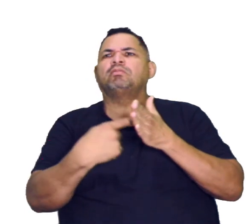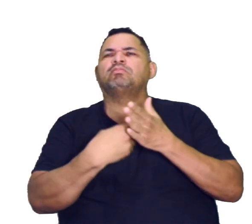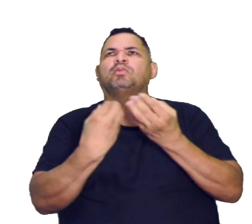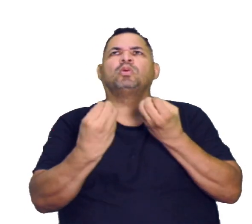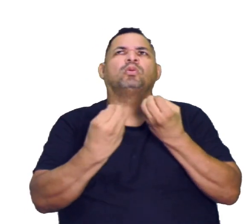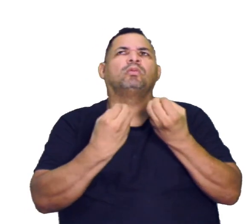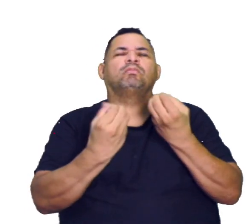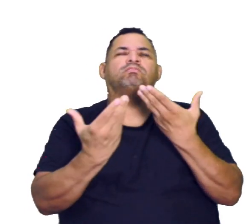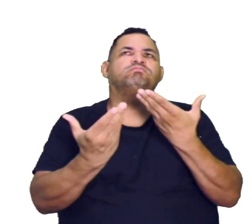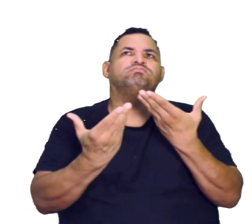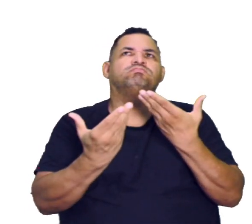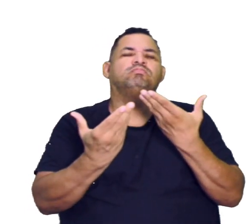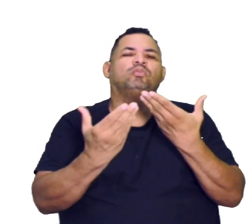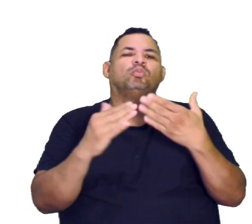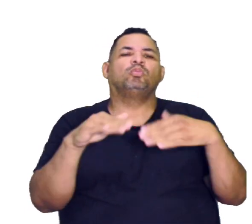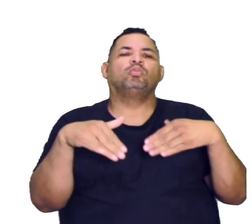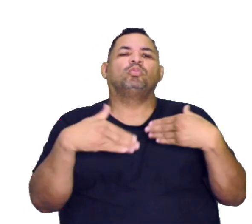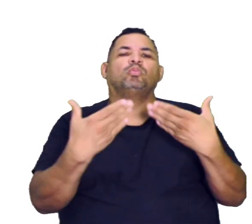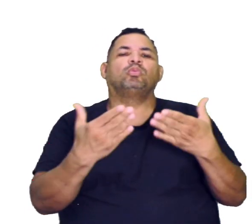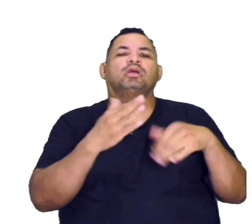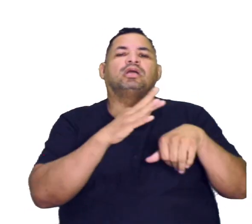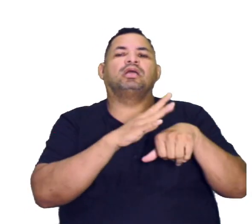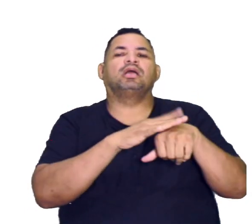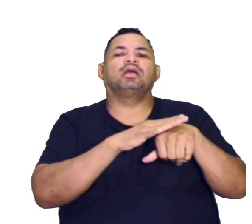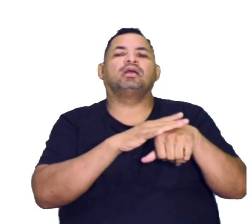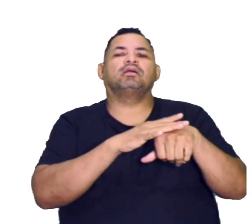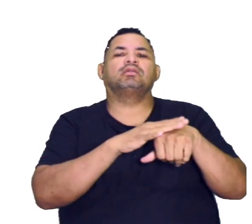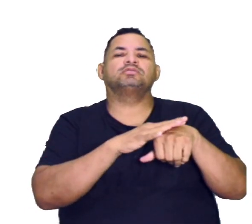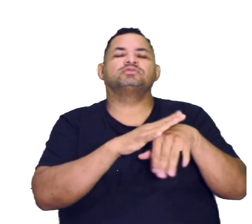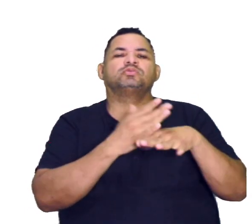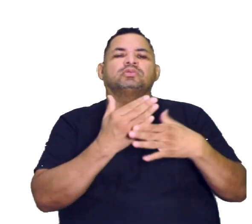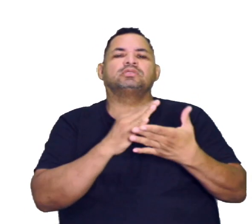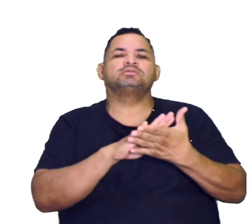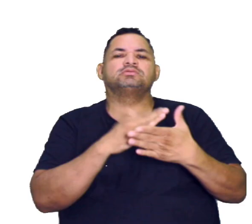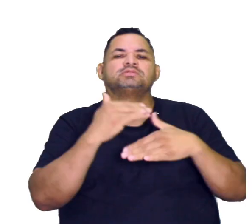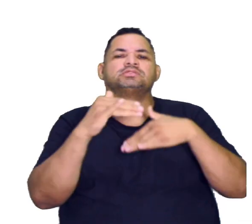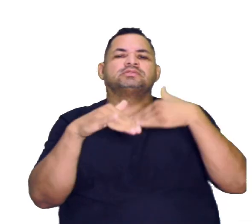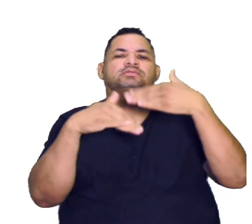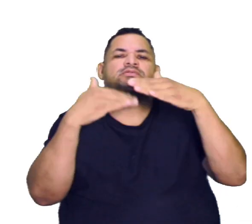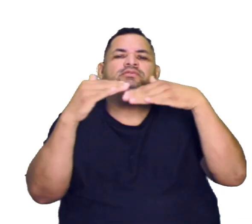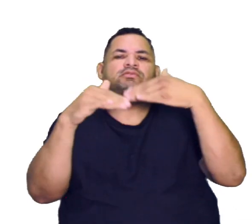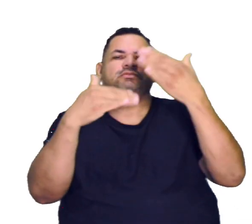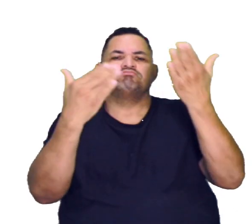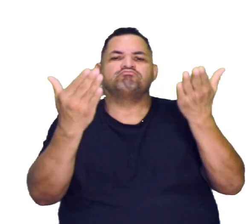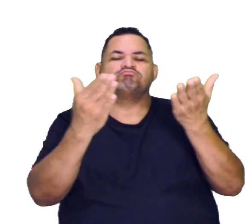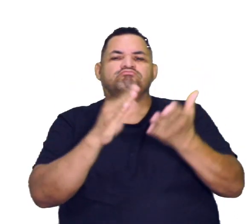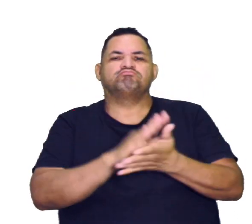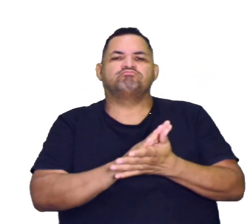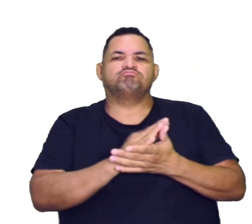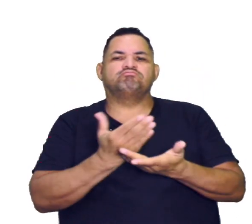mas então o que vem a ser aí essas doenças crônicas